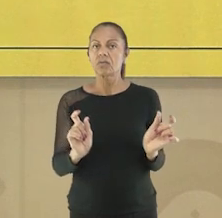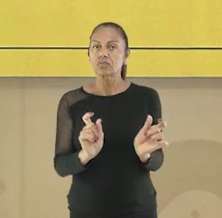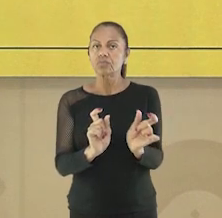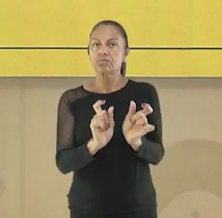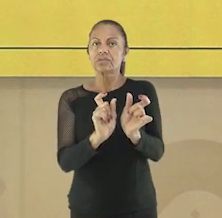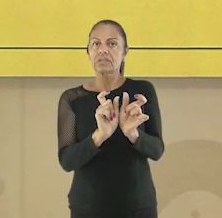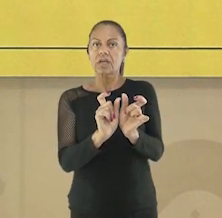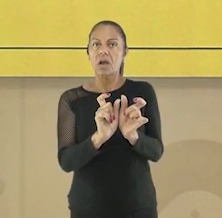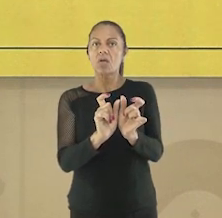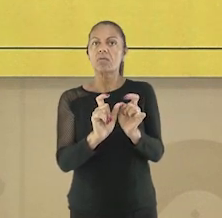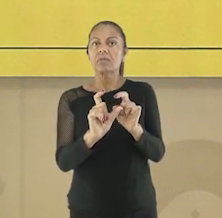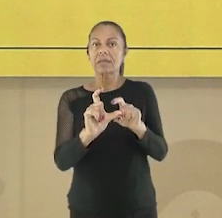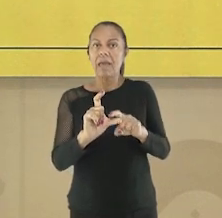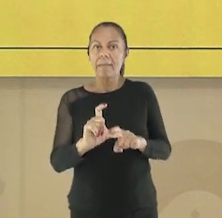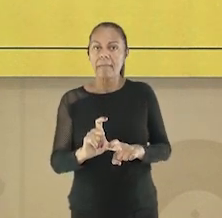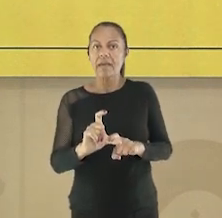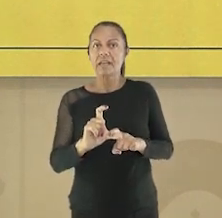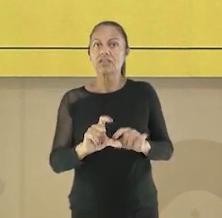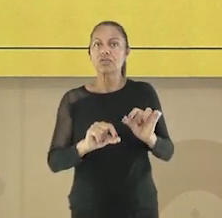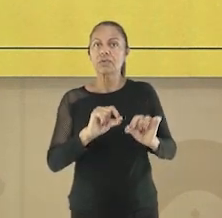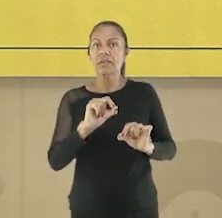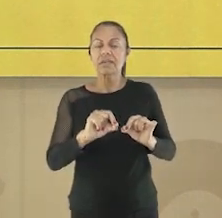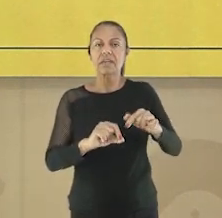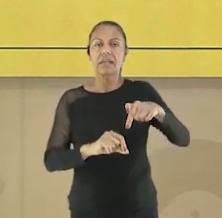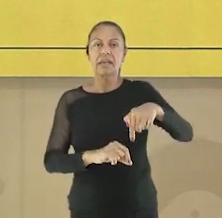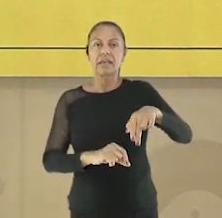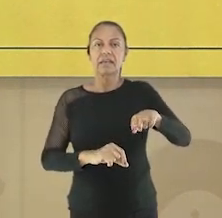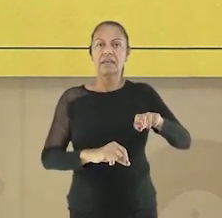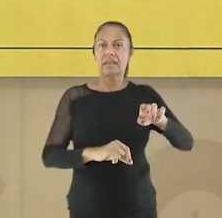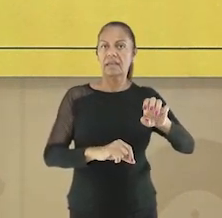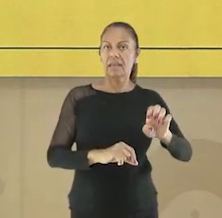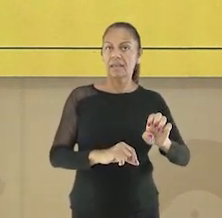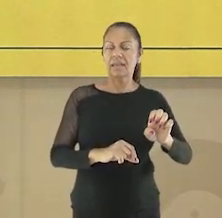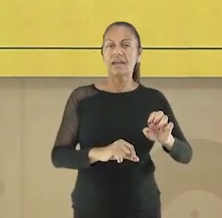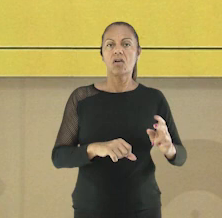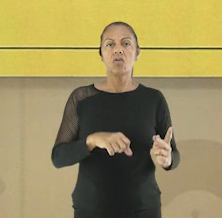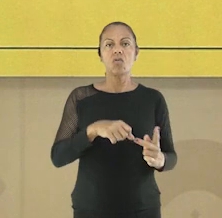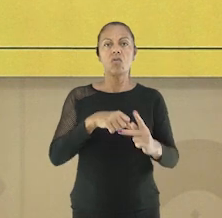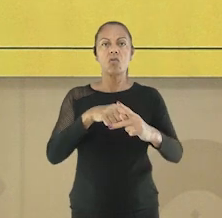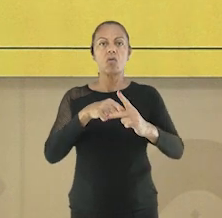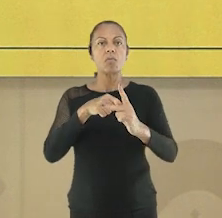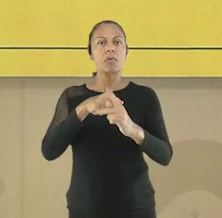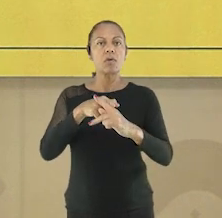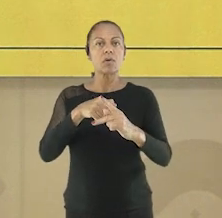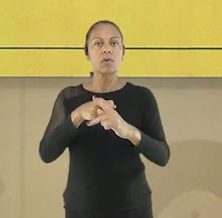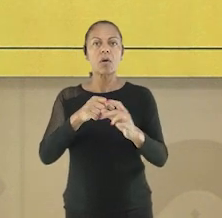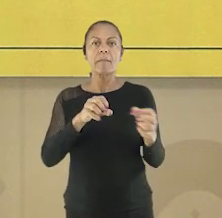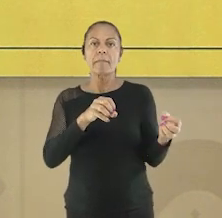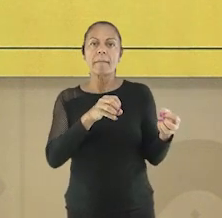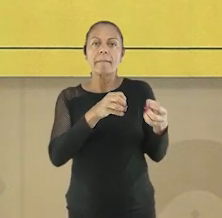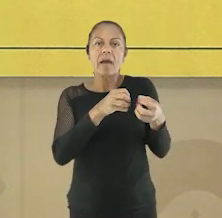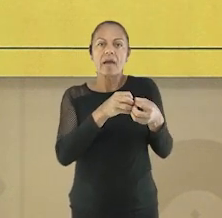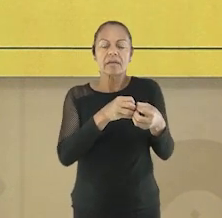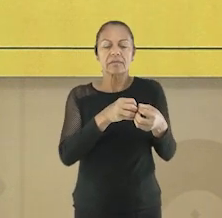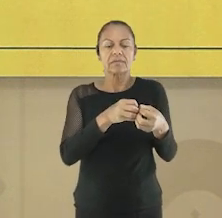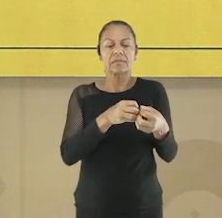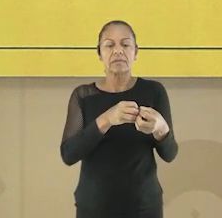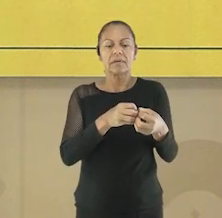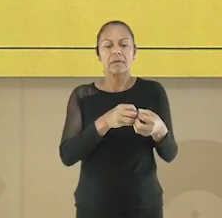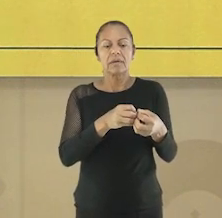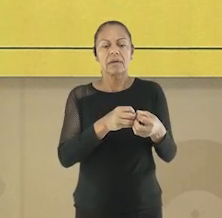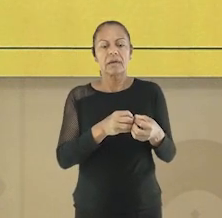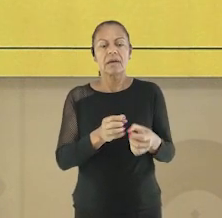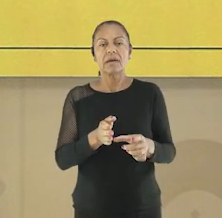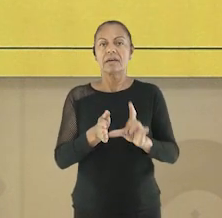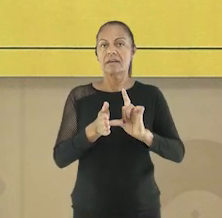a conjunção subordinativa, que é o que, atrai o pronome para perto. É como se ela